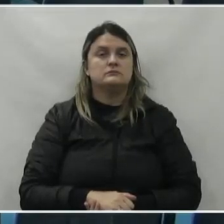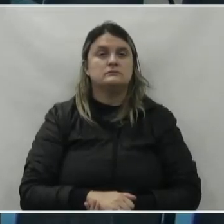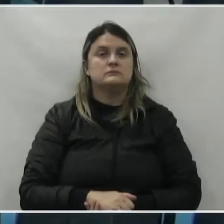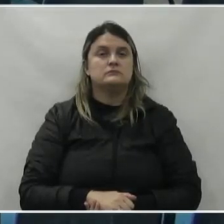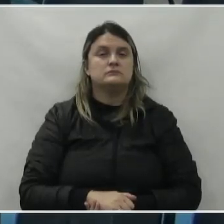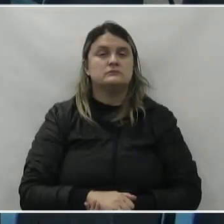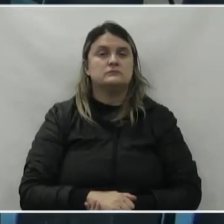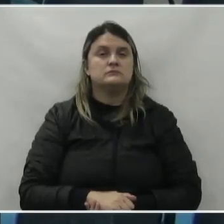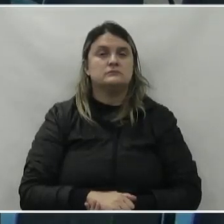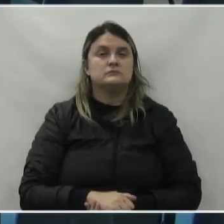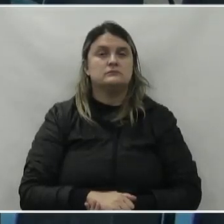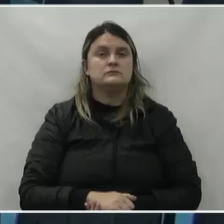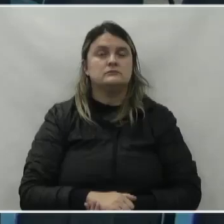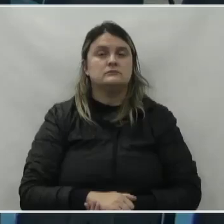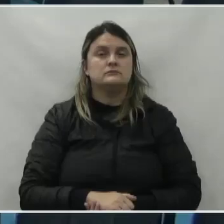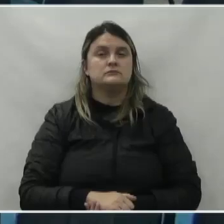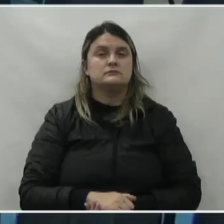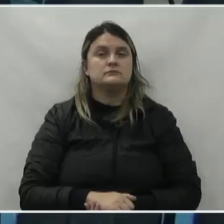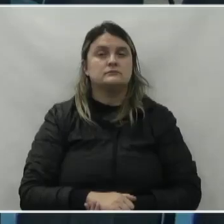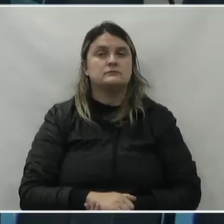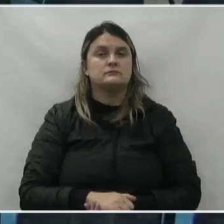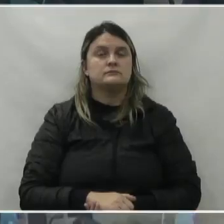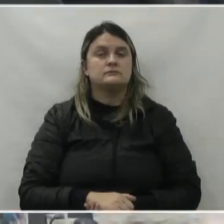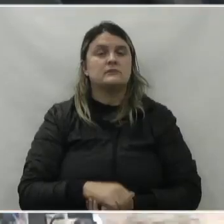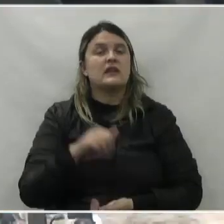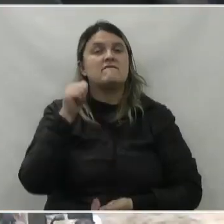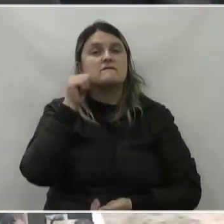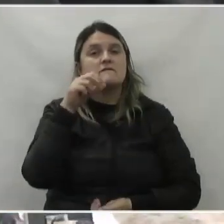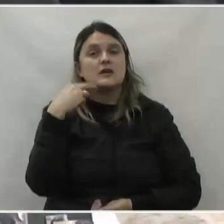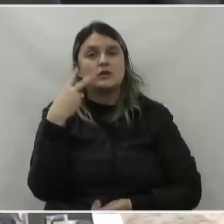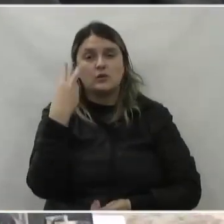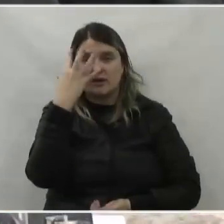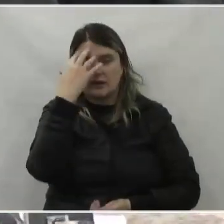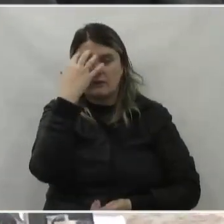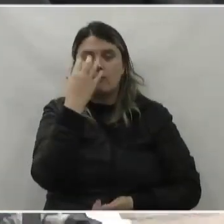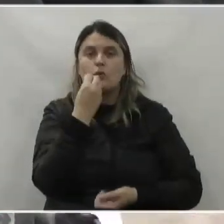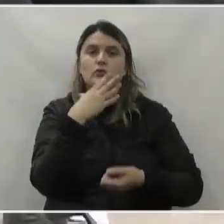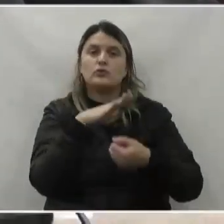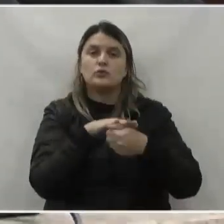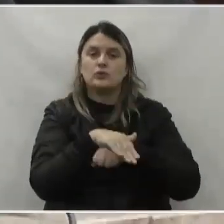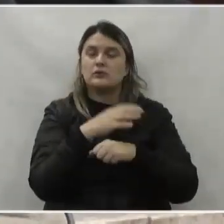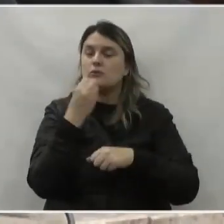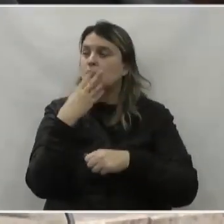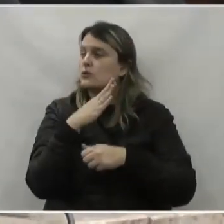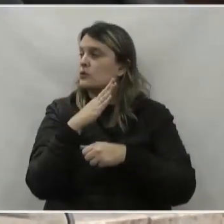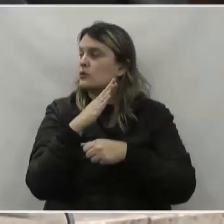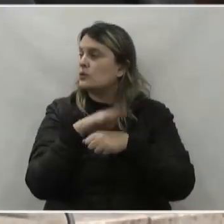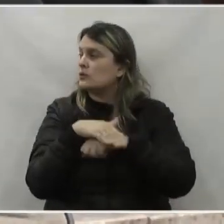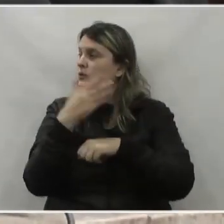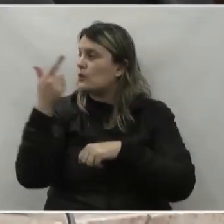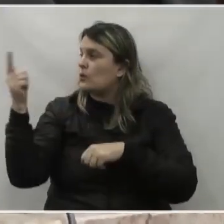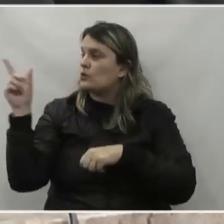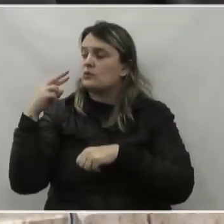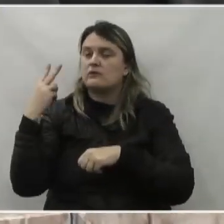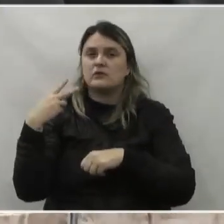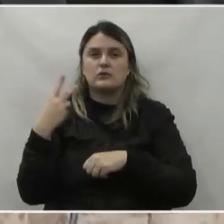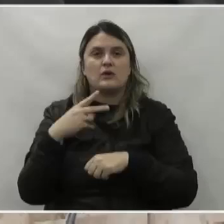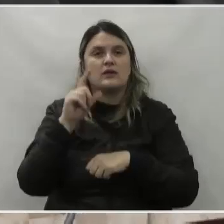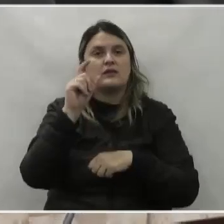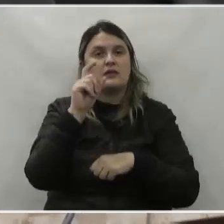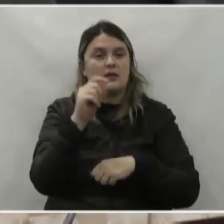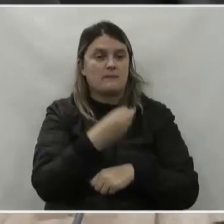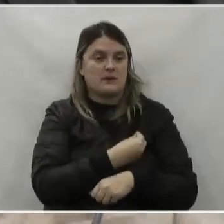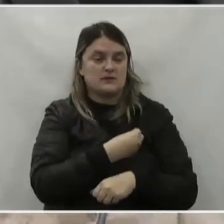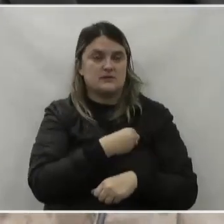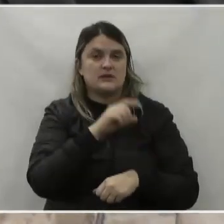Com a palavra, a vereadora Thaís Biberman. Boa noite, senhor presidente. Boa noite aos nobres colegas, a todas e a todos que estão aqui presentes, a quem